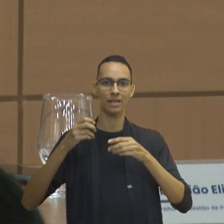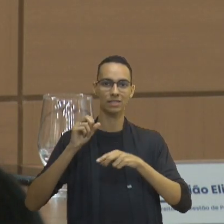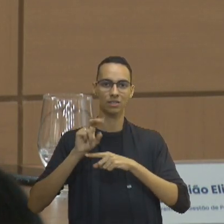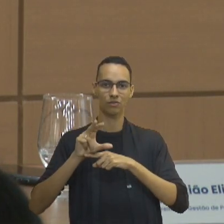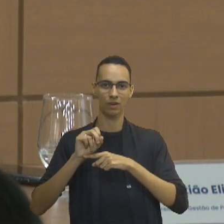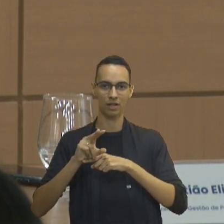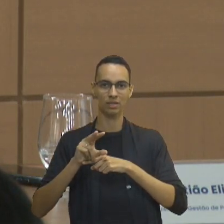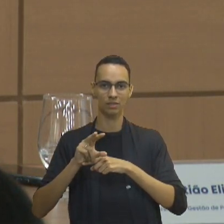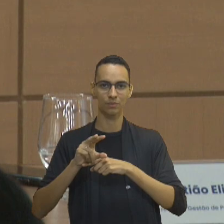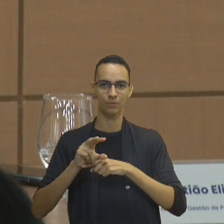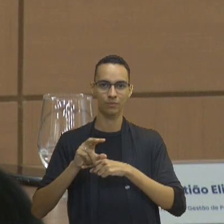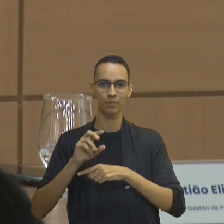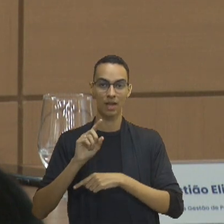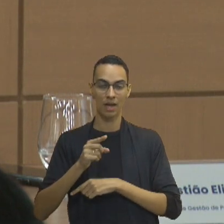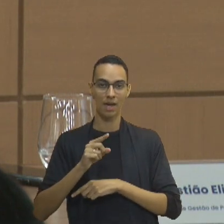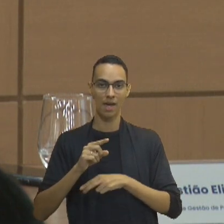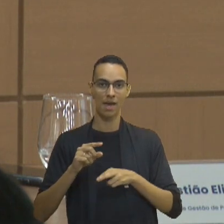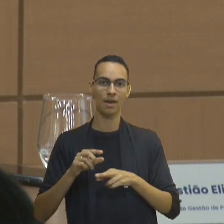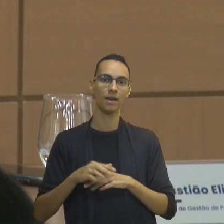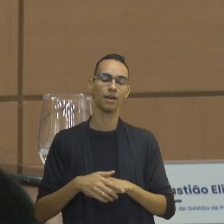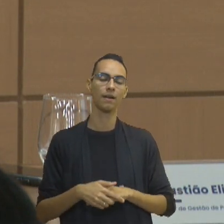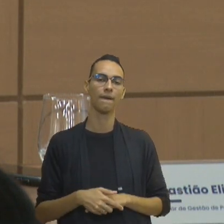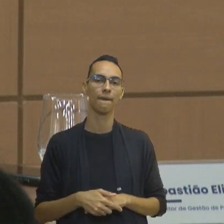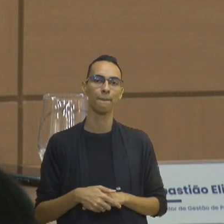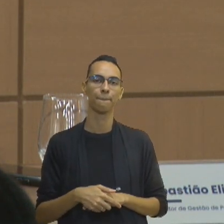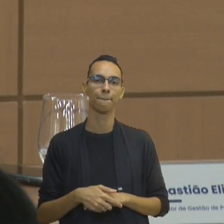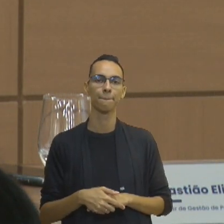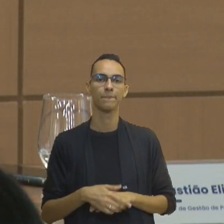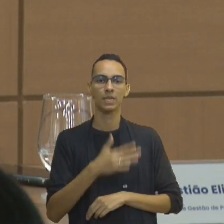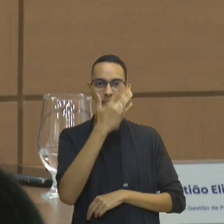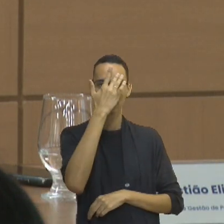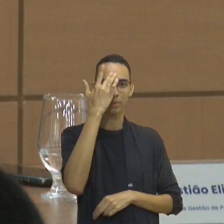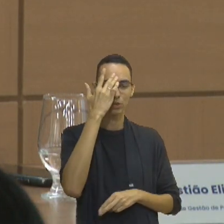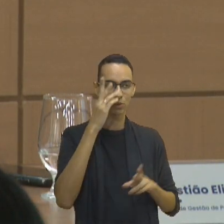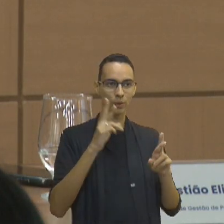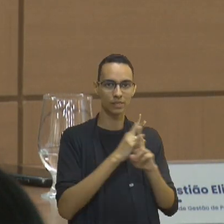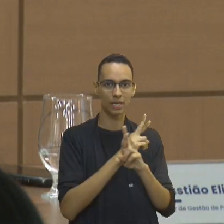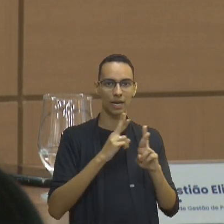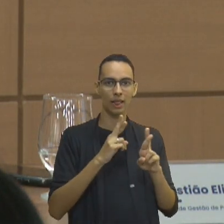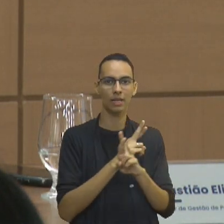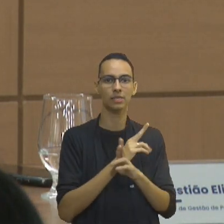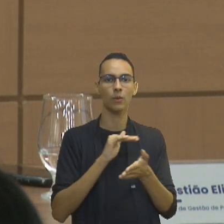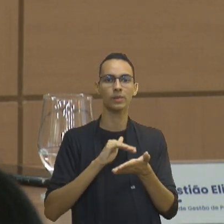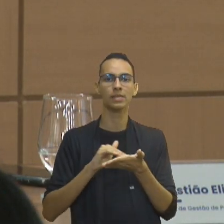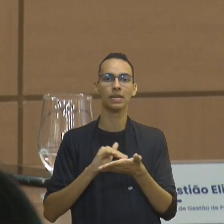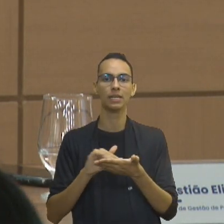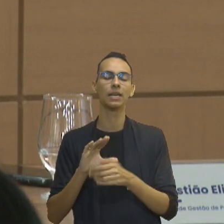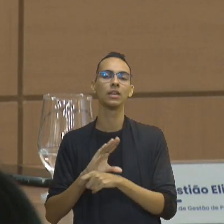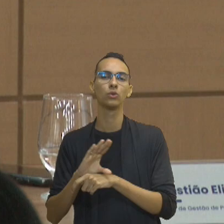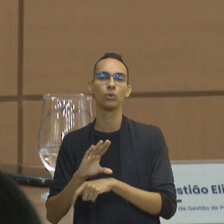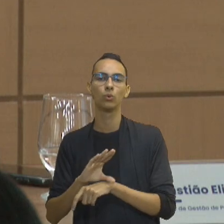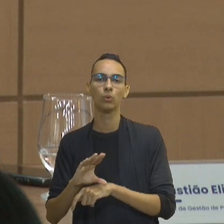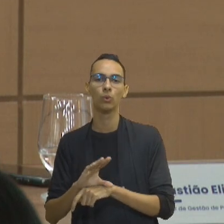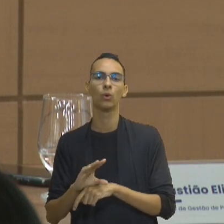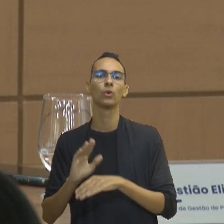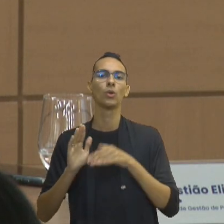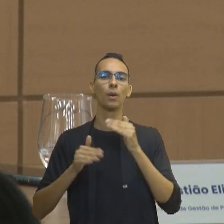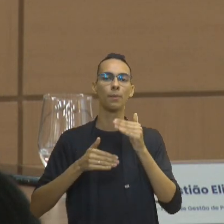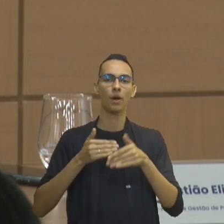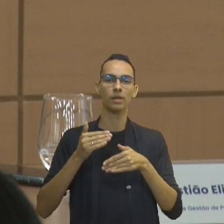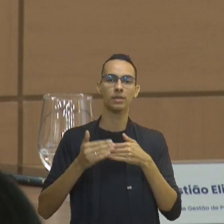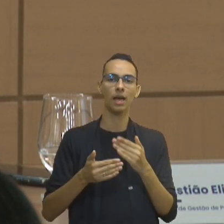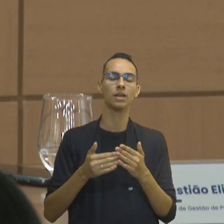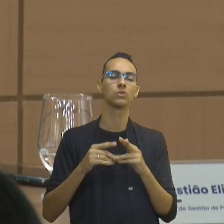resolvido como? E essas pessoas estão envolvidas com as secretarias dos cursos, estão envolvidas com o processo de manutenção, de